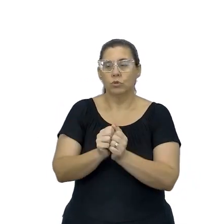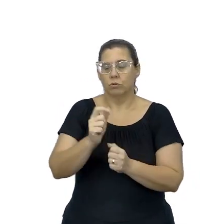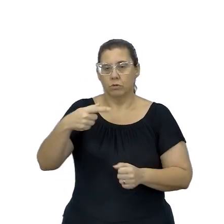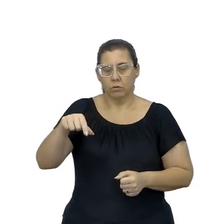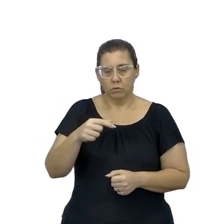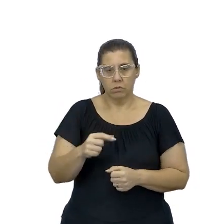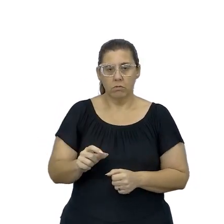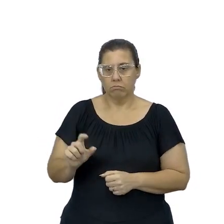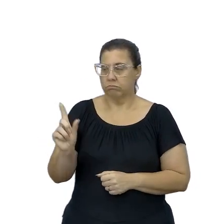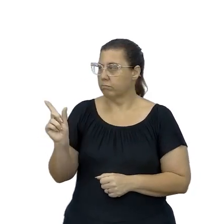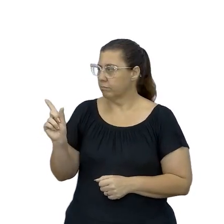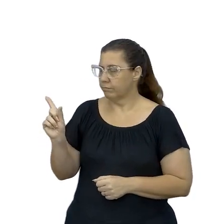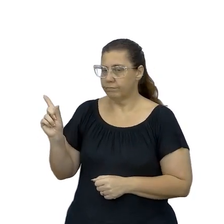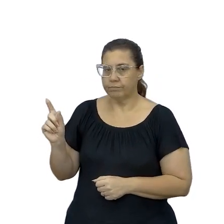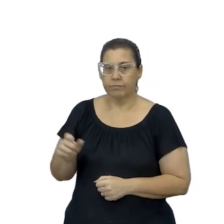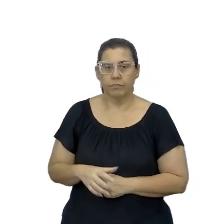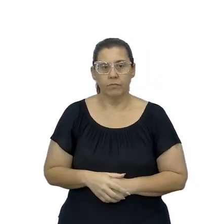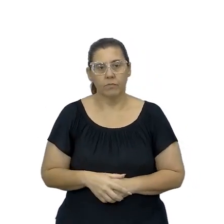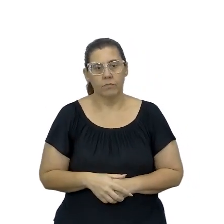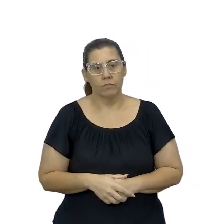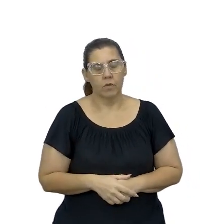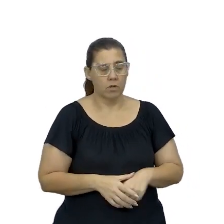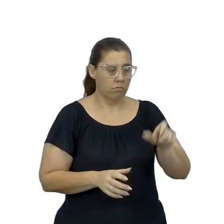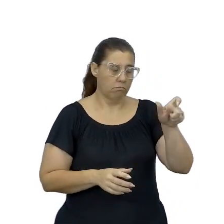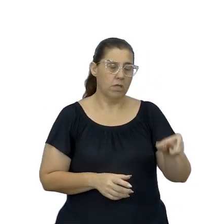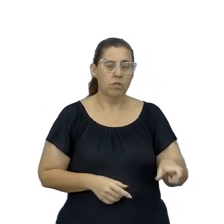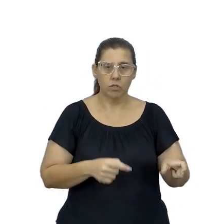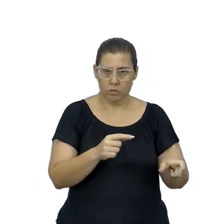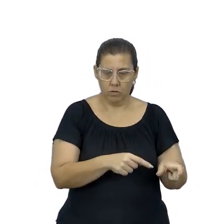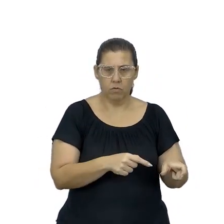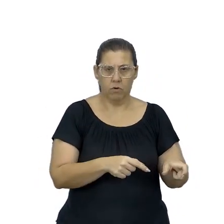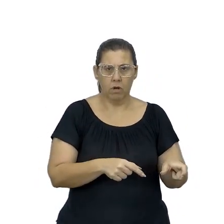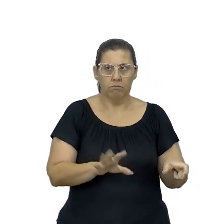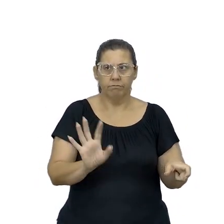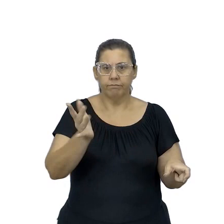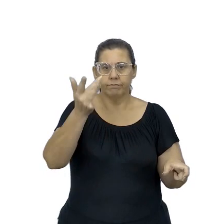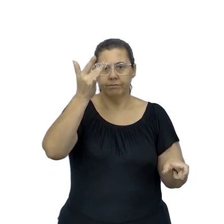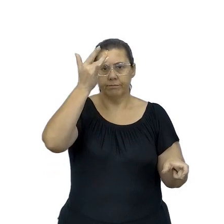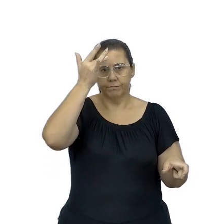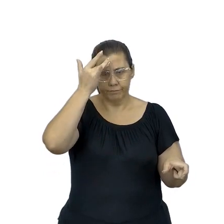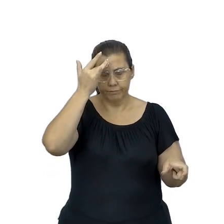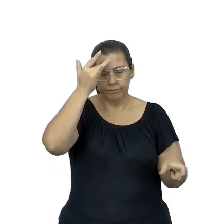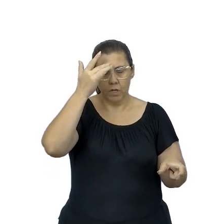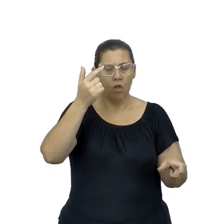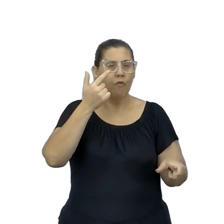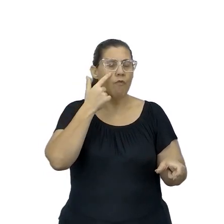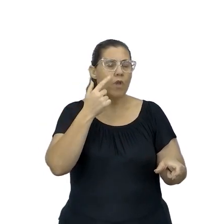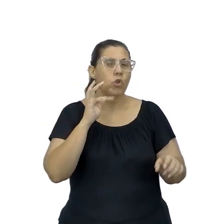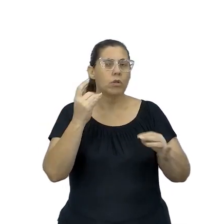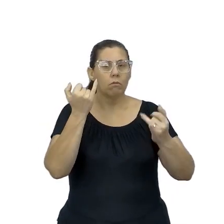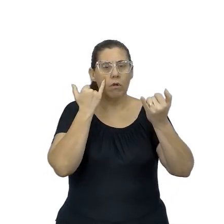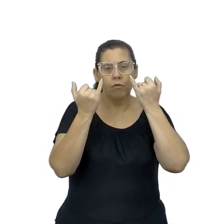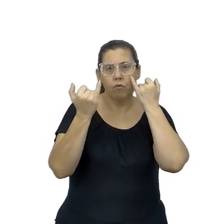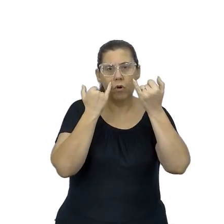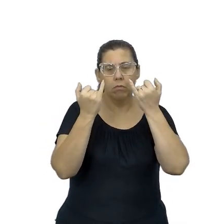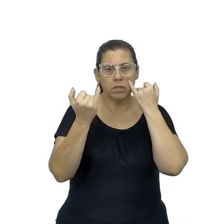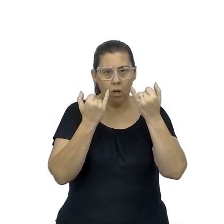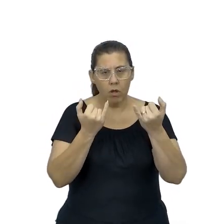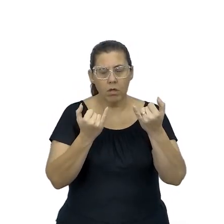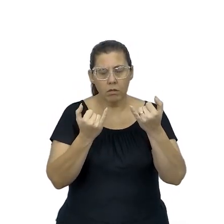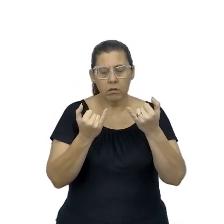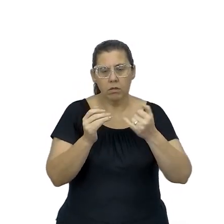gente retirou. Ó, o sujeito codifica e classifica os dados que chegam do